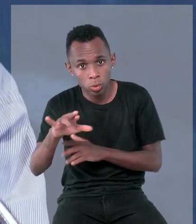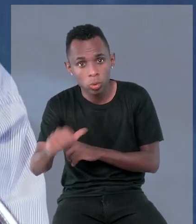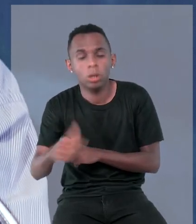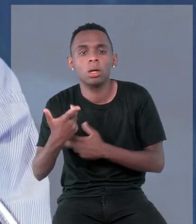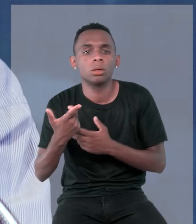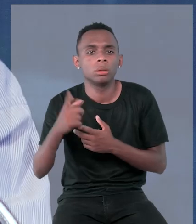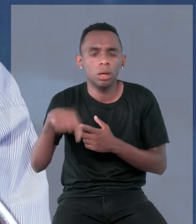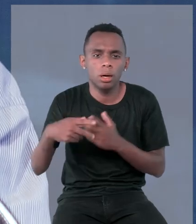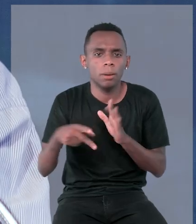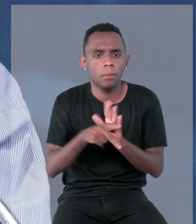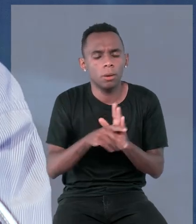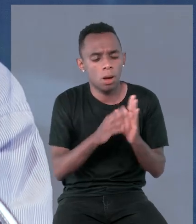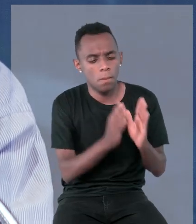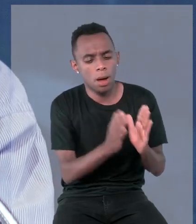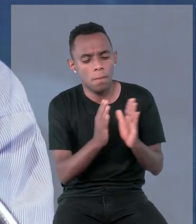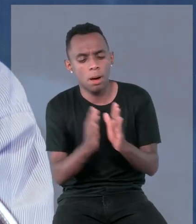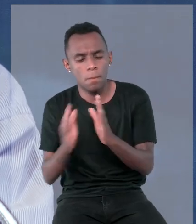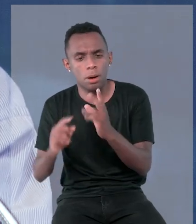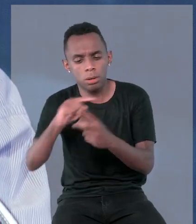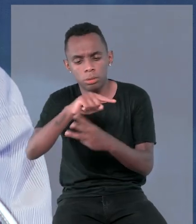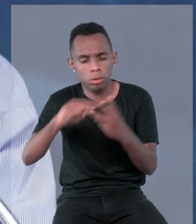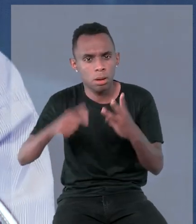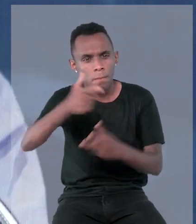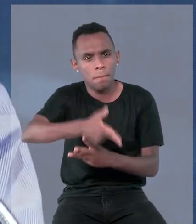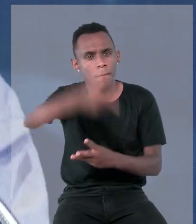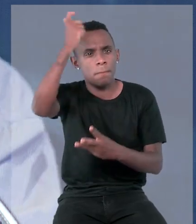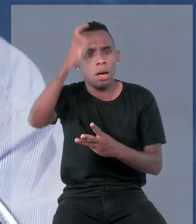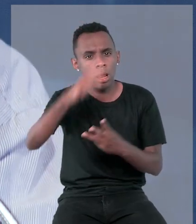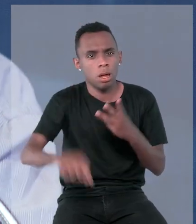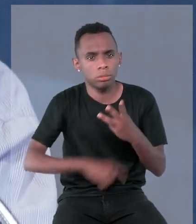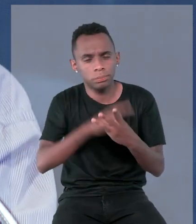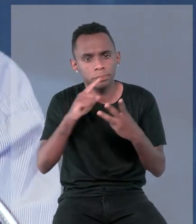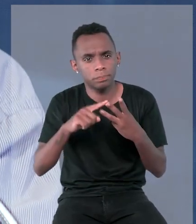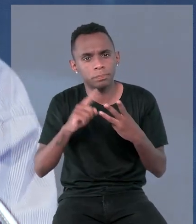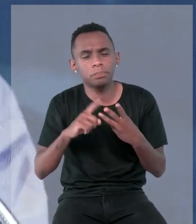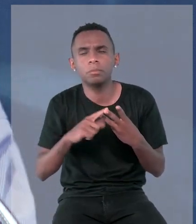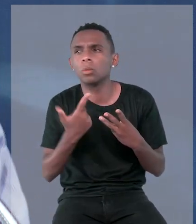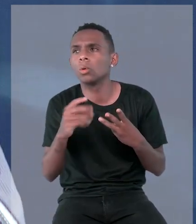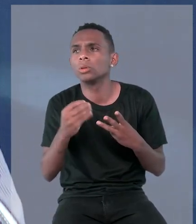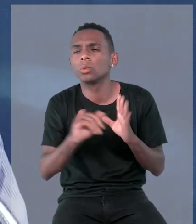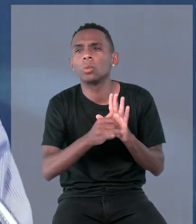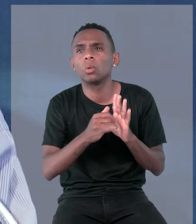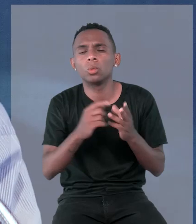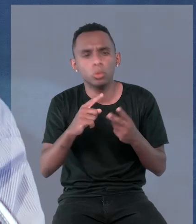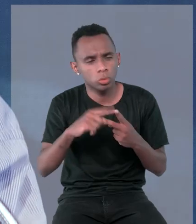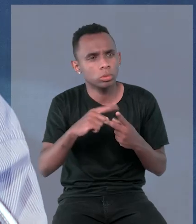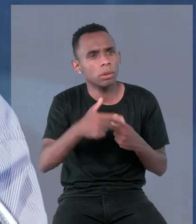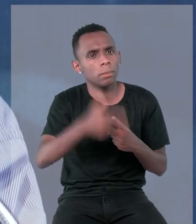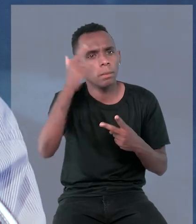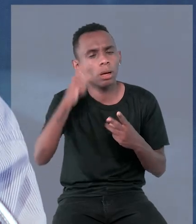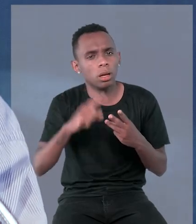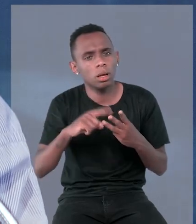vem em uma sequência de 3 contos, né? Bala Perdida, o outro é Bala